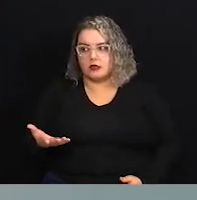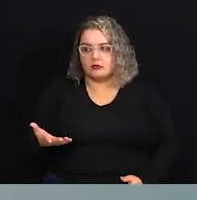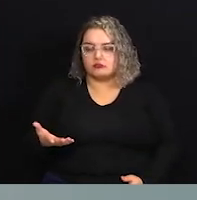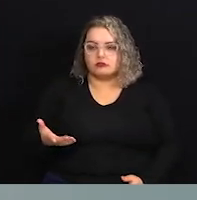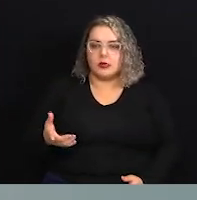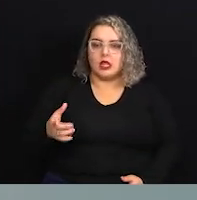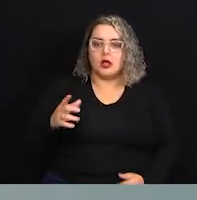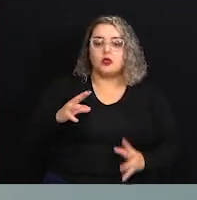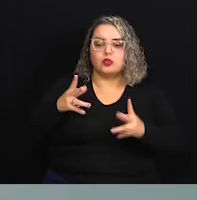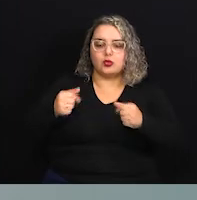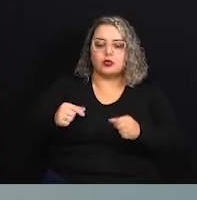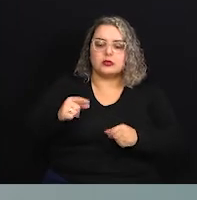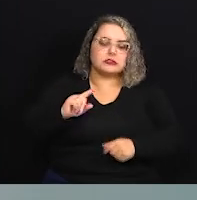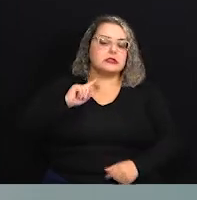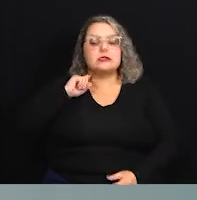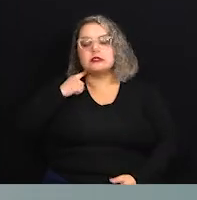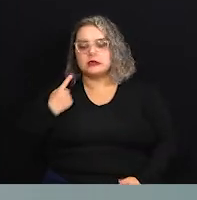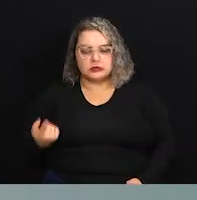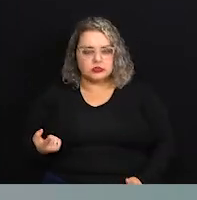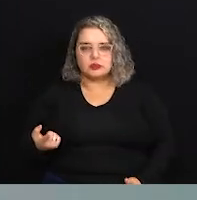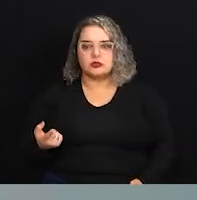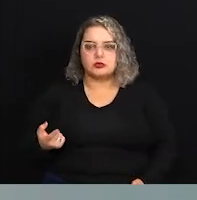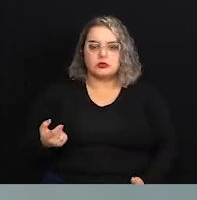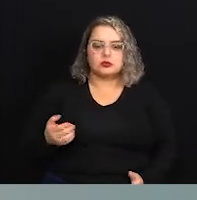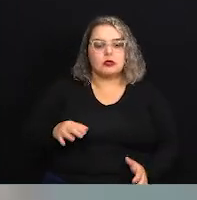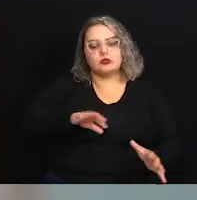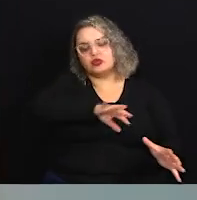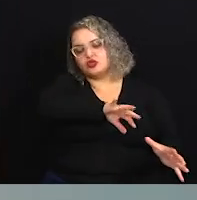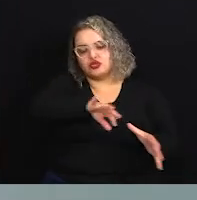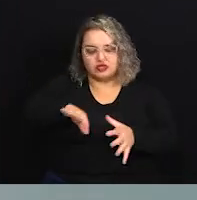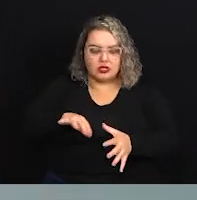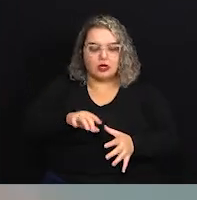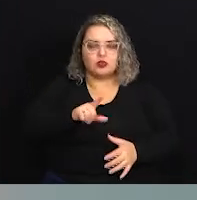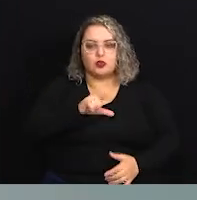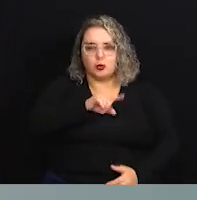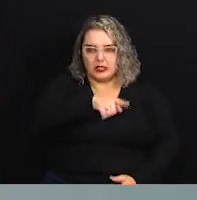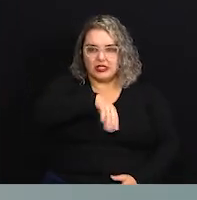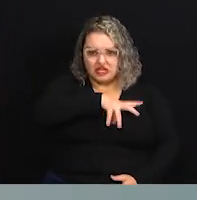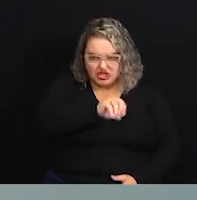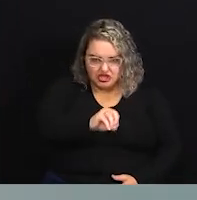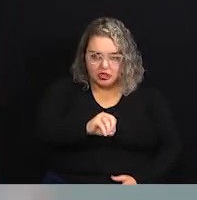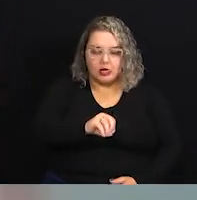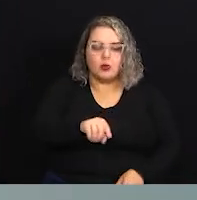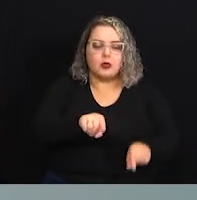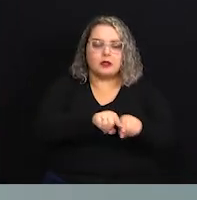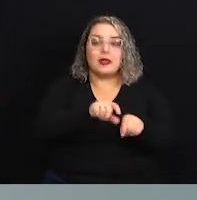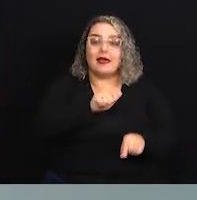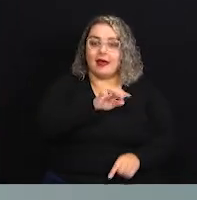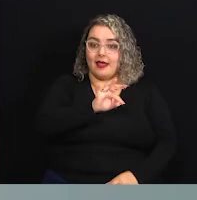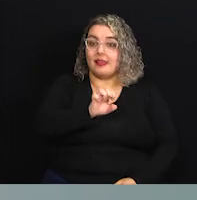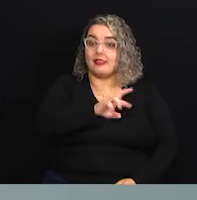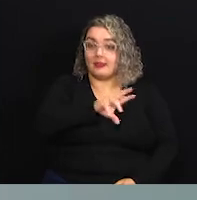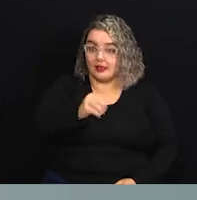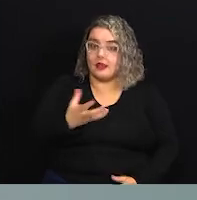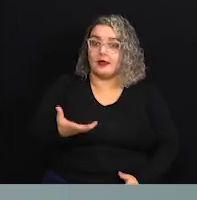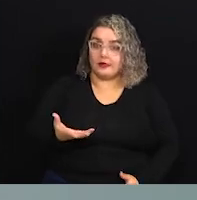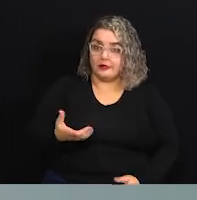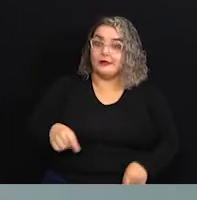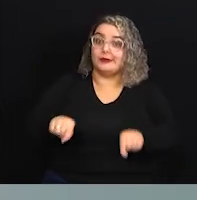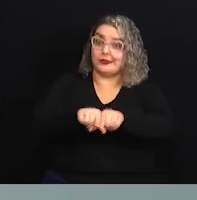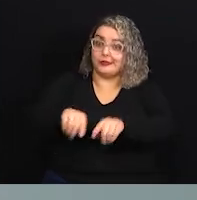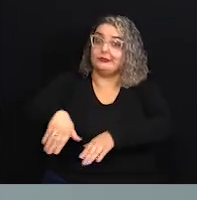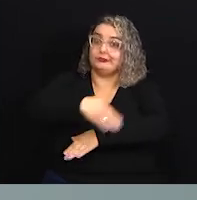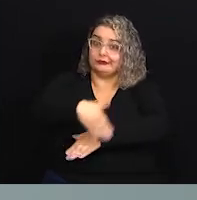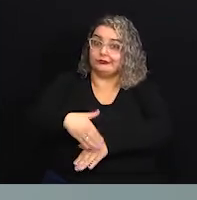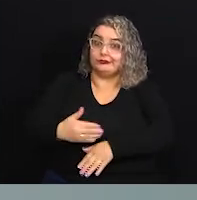você desviar esses resíduos, né, dos aterros sanitários, dos lixões e das vias públicas, que a gente sabe que, em última